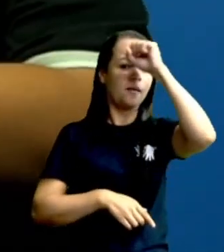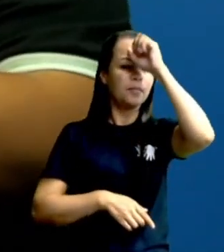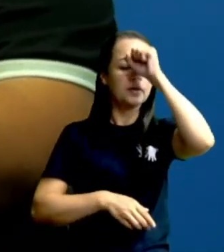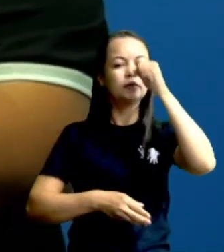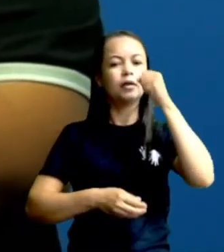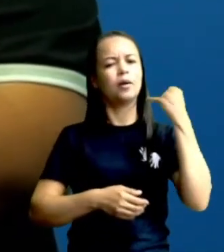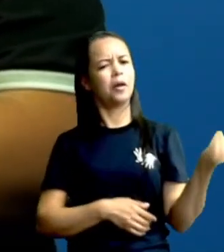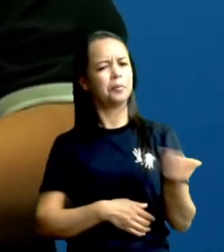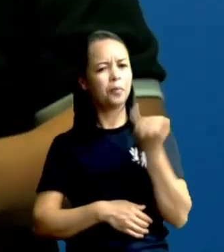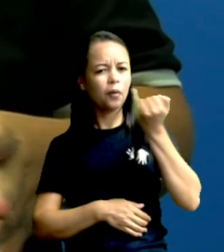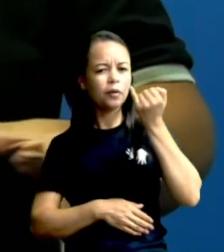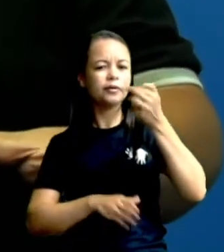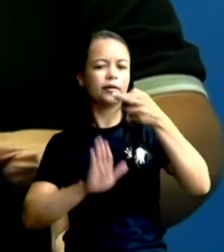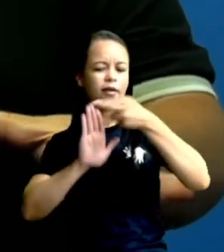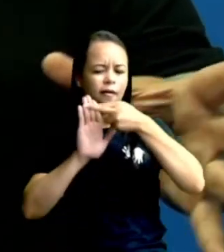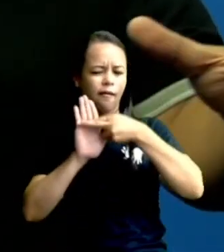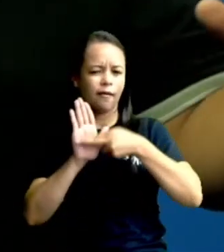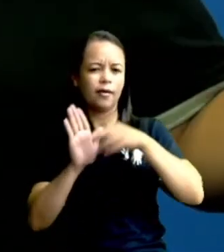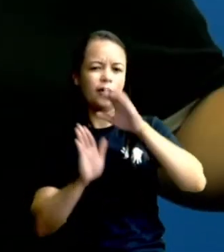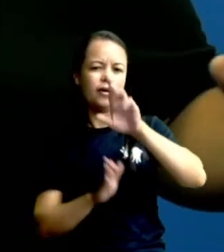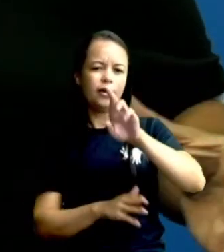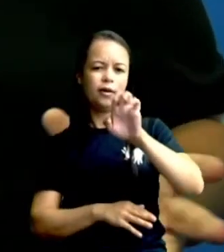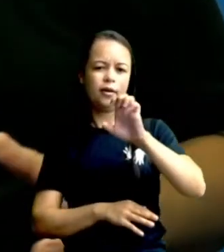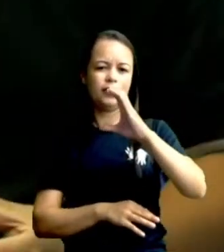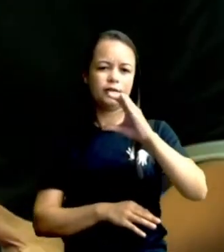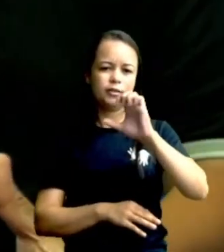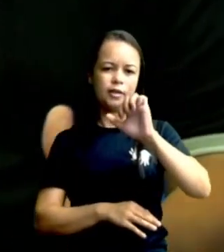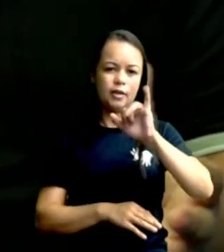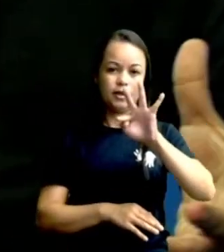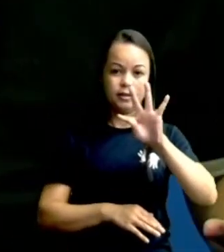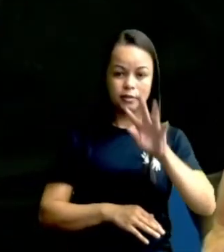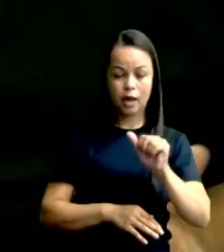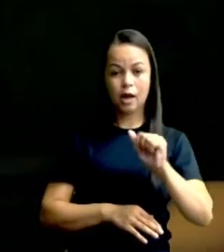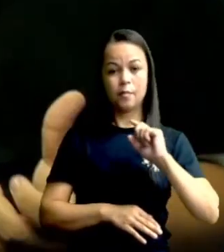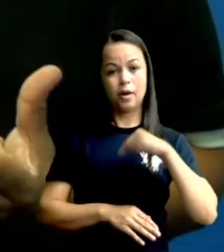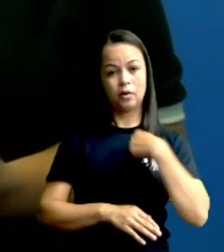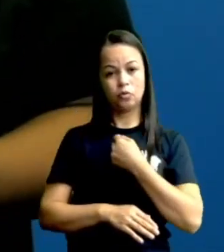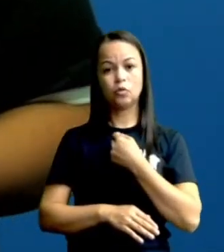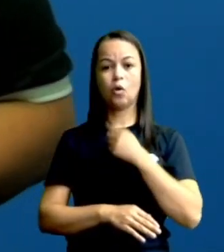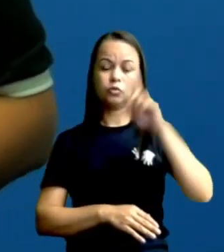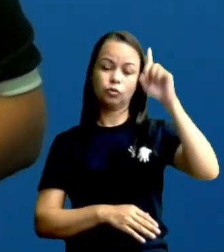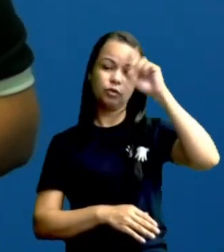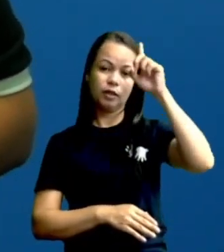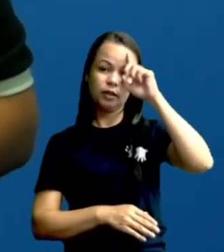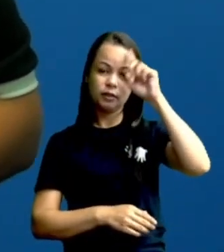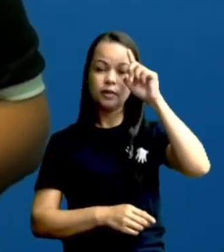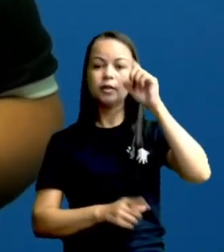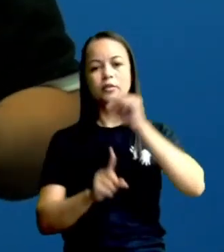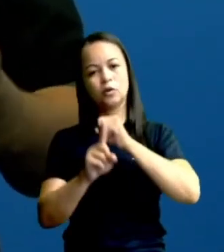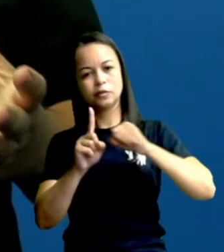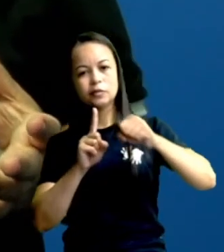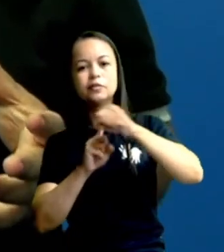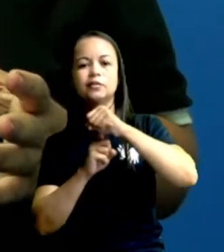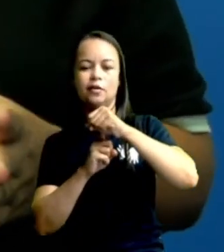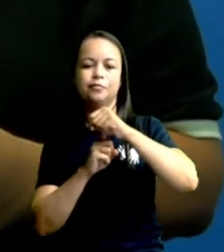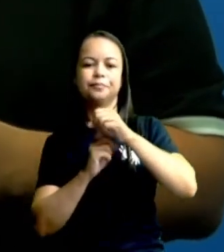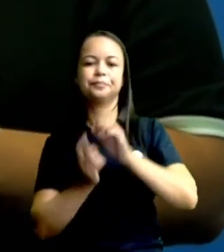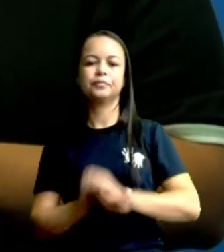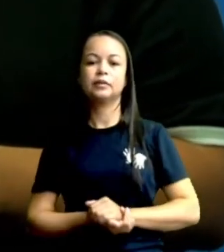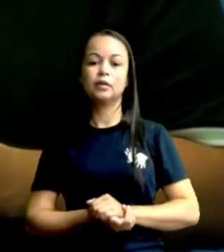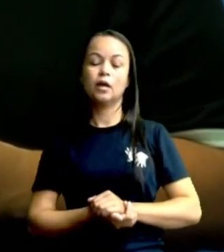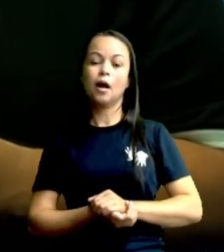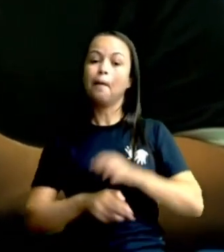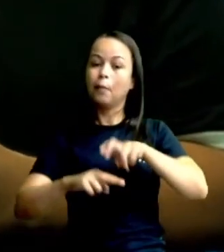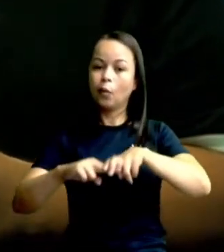quão importante a receita é para o nosso social, tá bom? Ela faz parte da nossa sociedade e por isso ela é